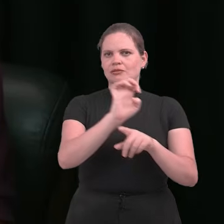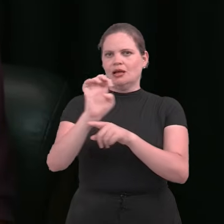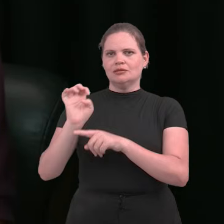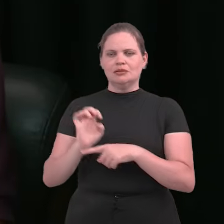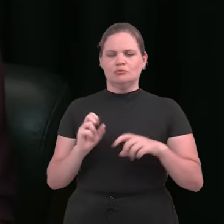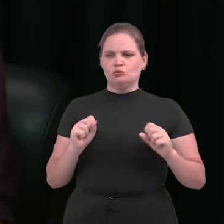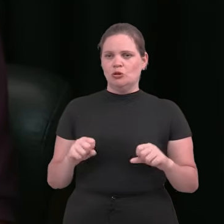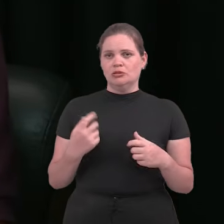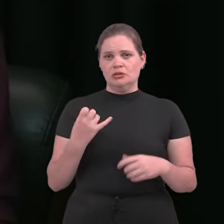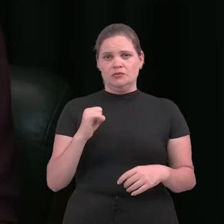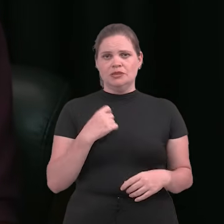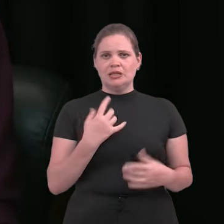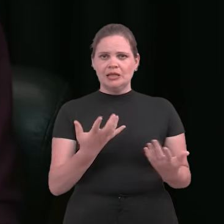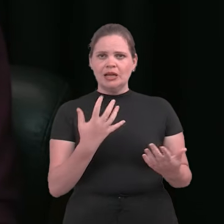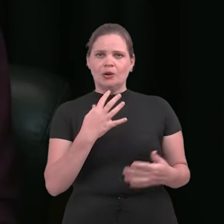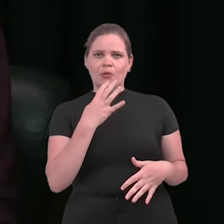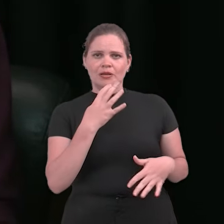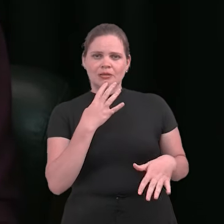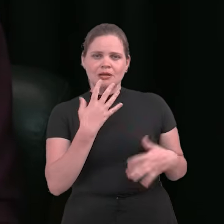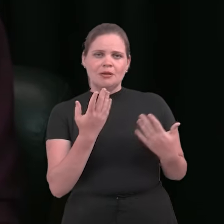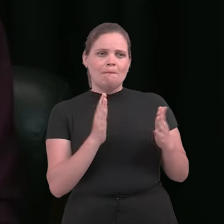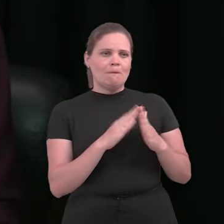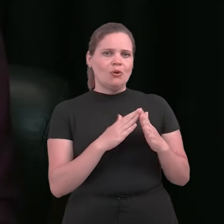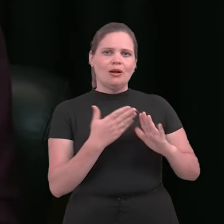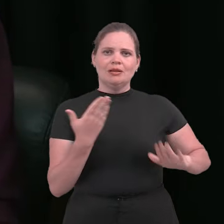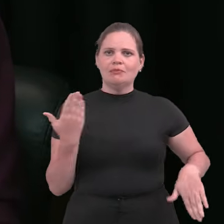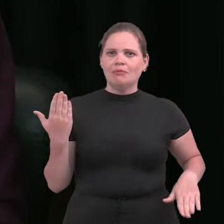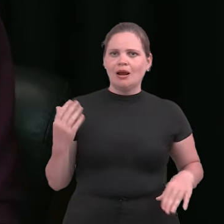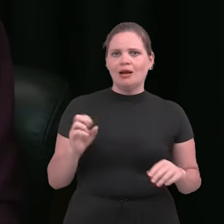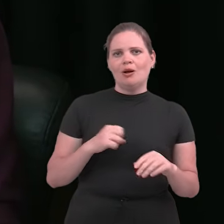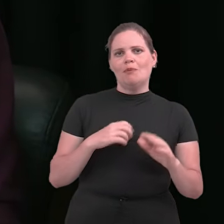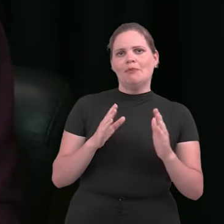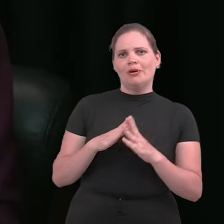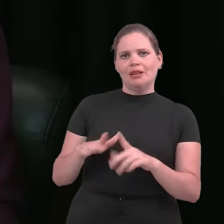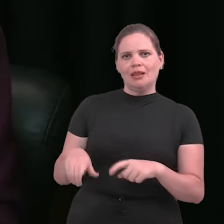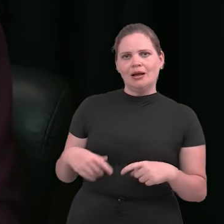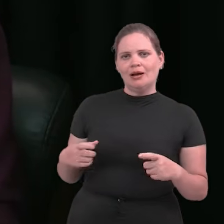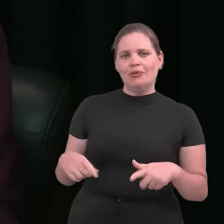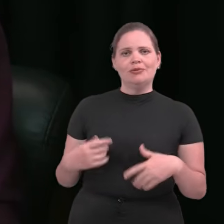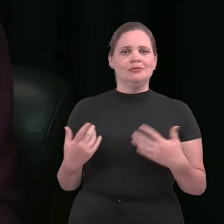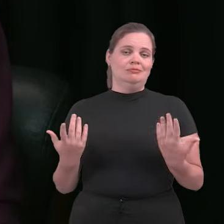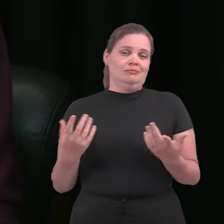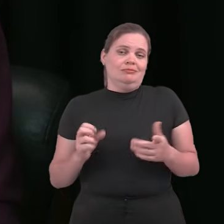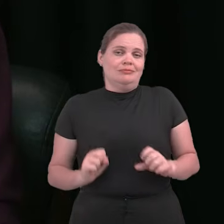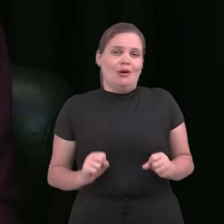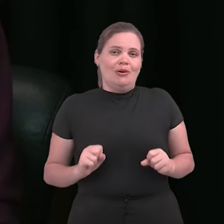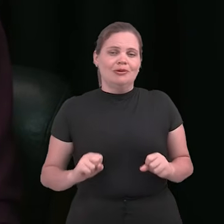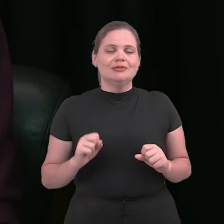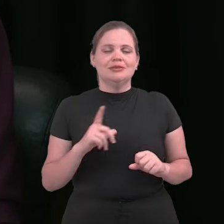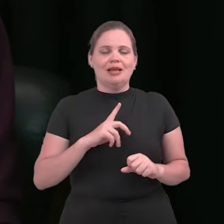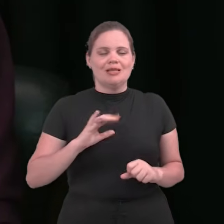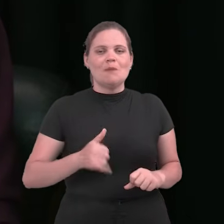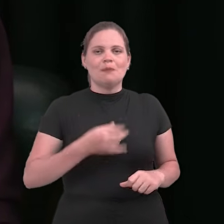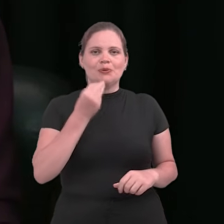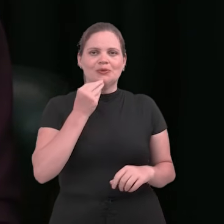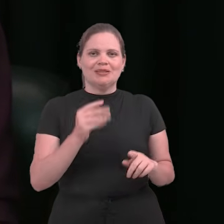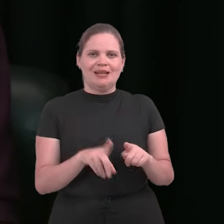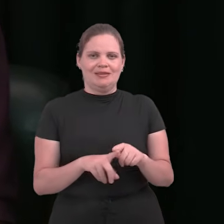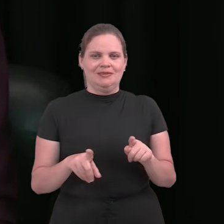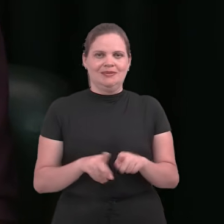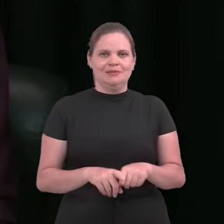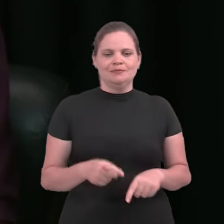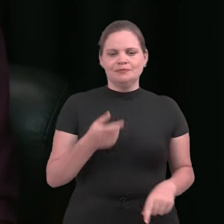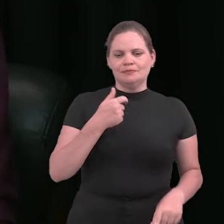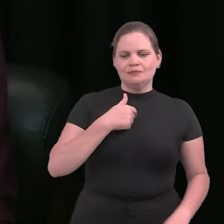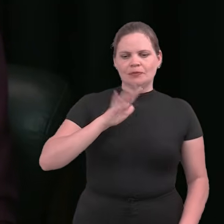conhecer, morar um tempo na praia, morar um tempo no interior, então tem tudo isso. Como eu disse, eu